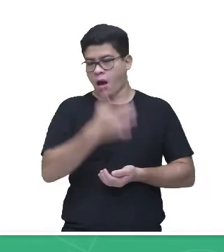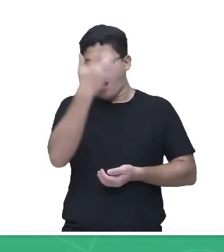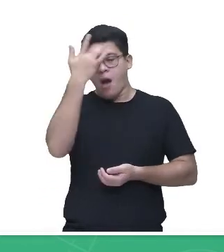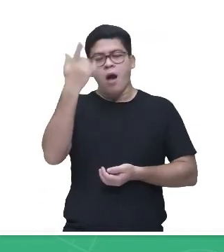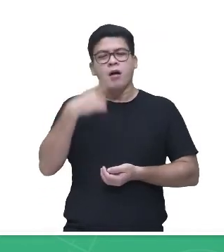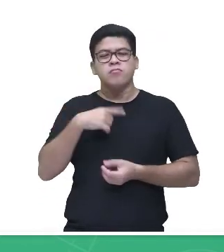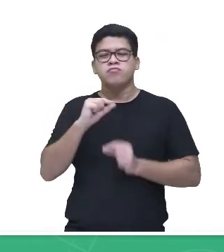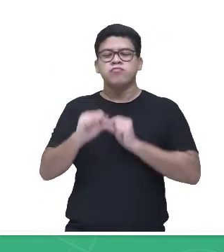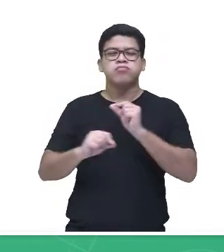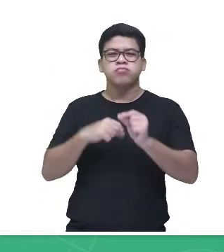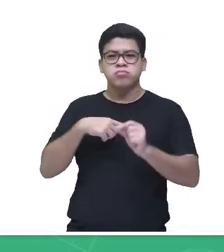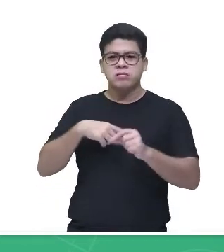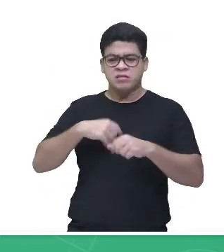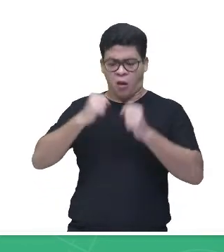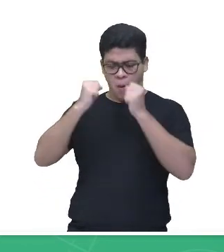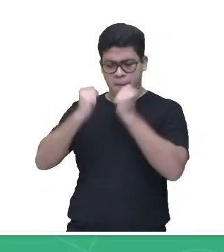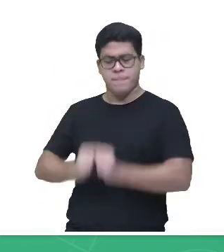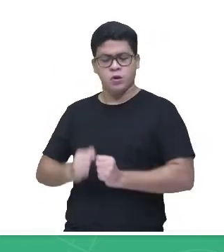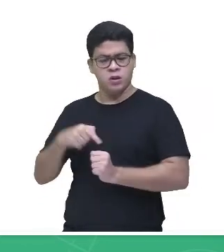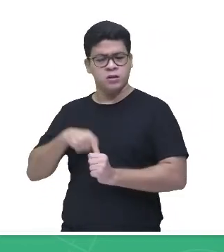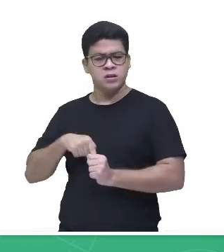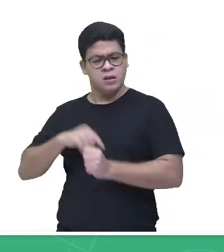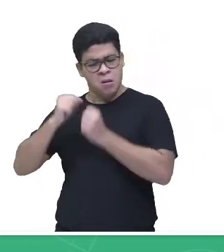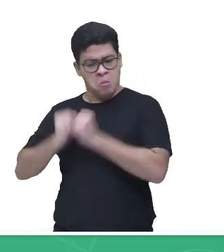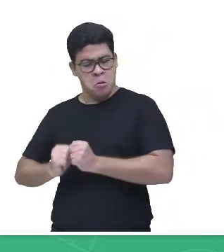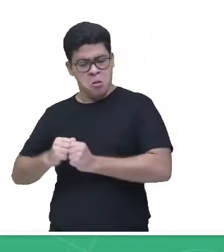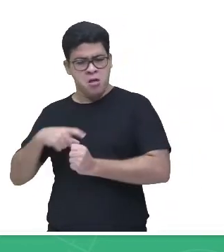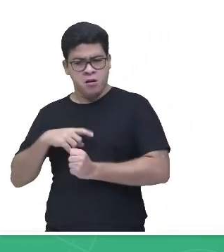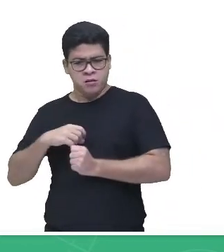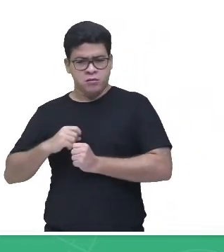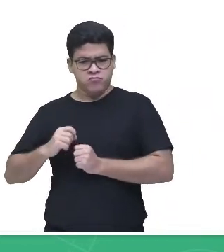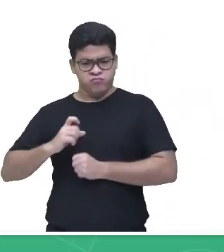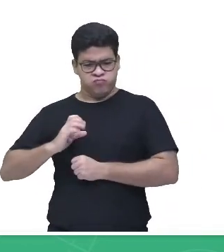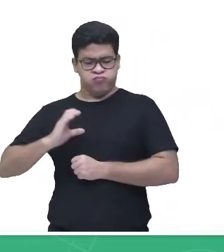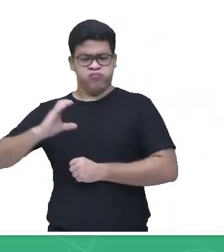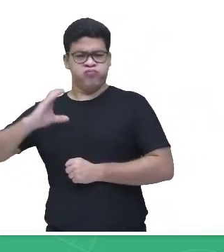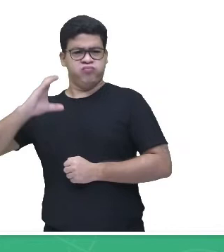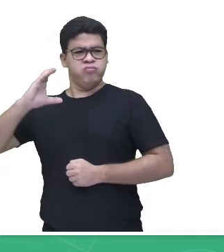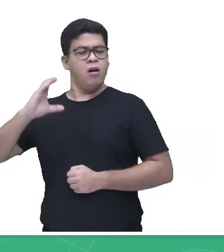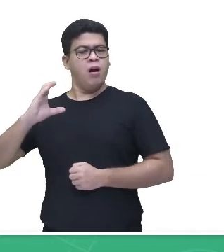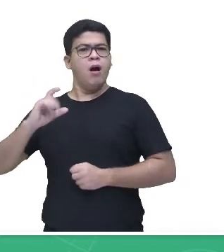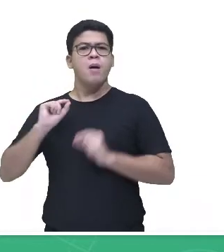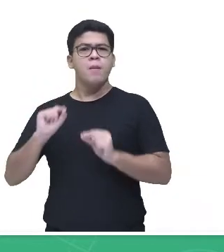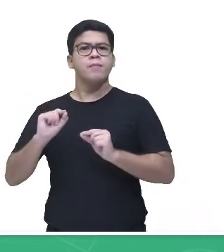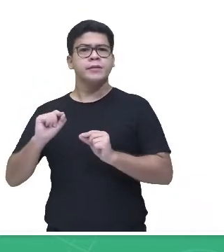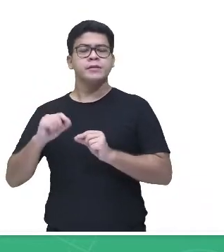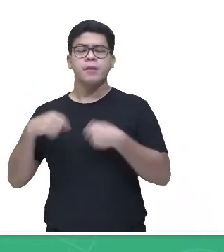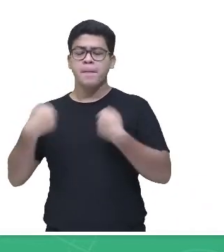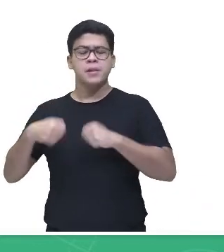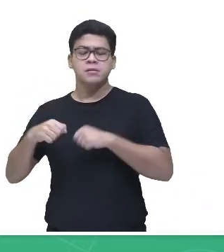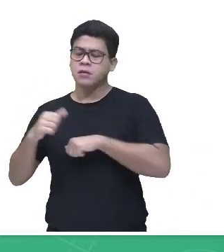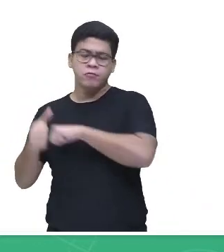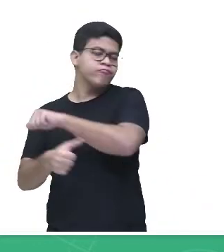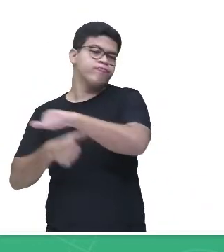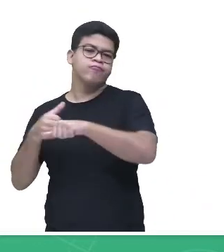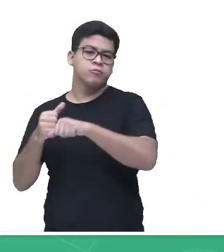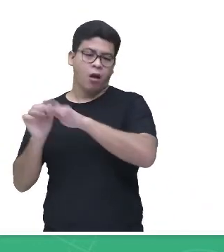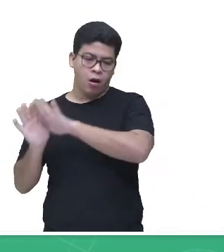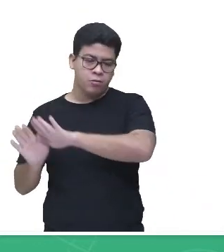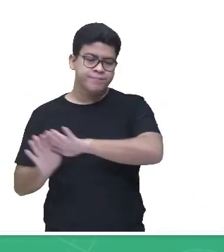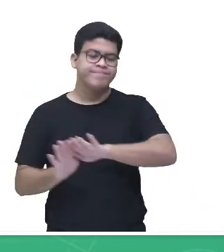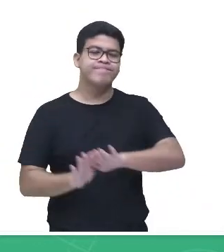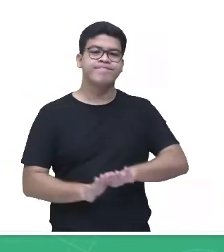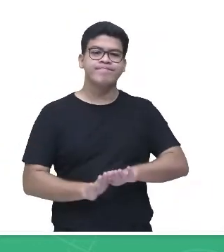que tinham mais poder que a própria coroa portuguesa na região, não só na região como no Brasil também, em todo o